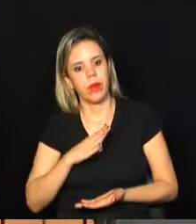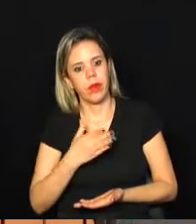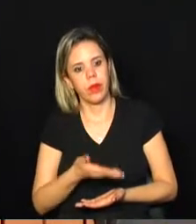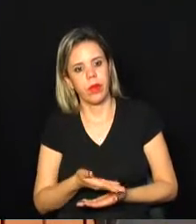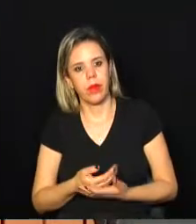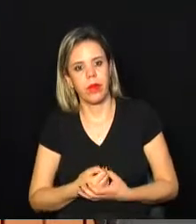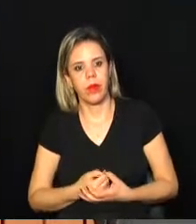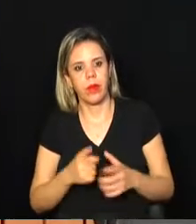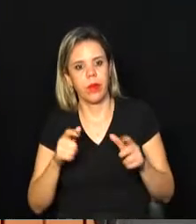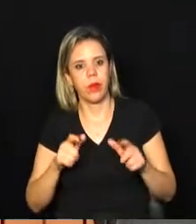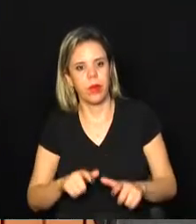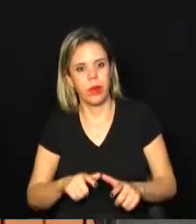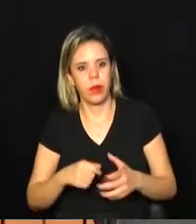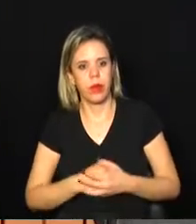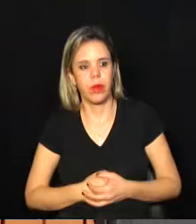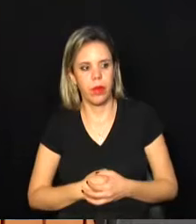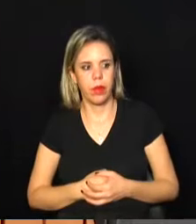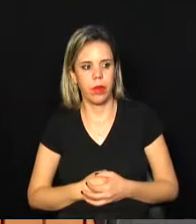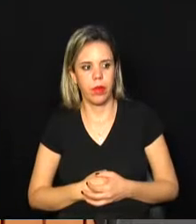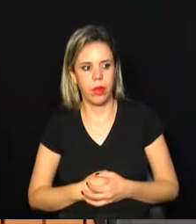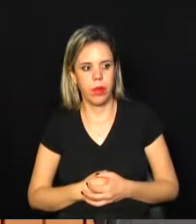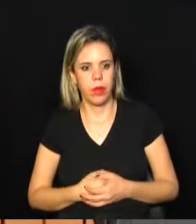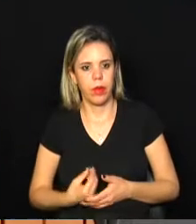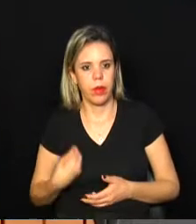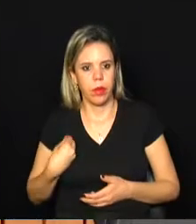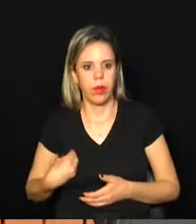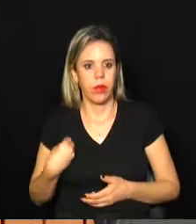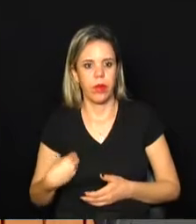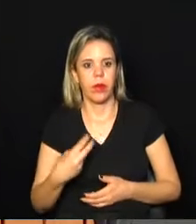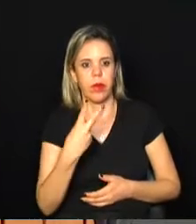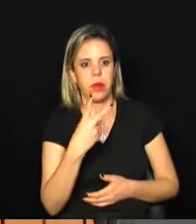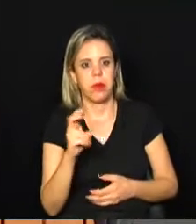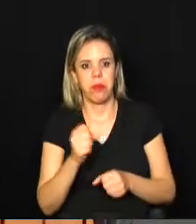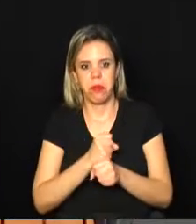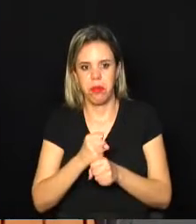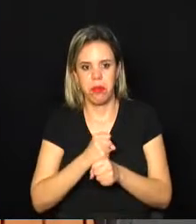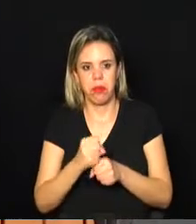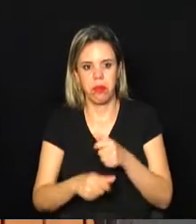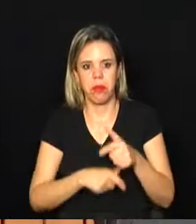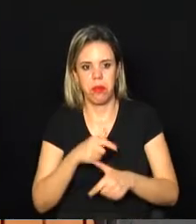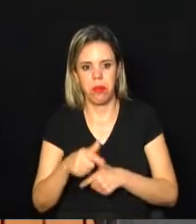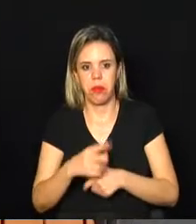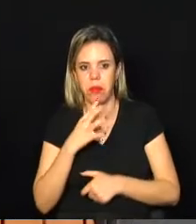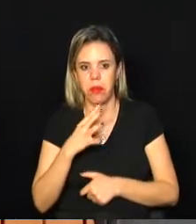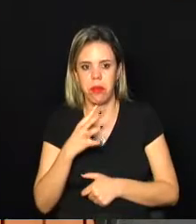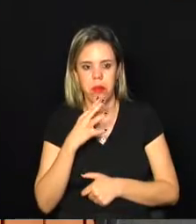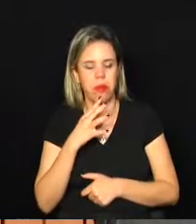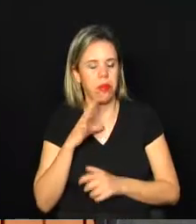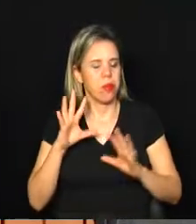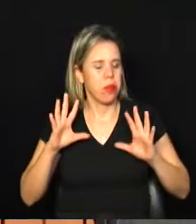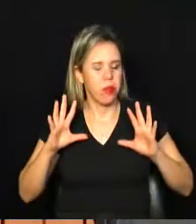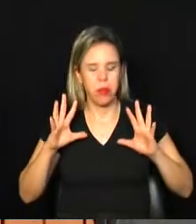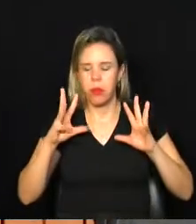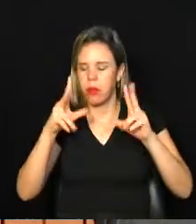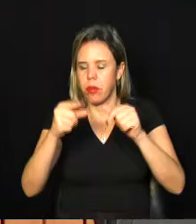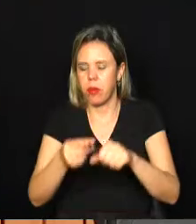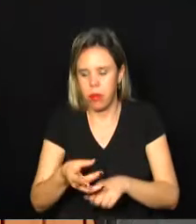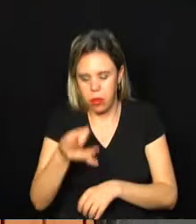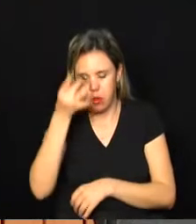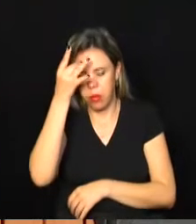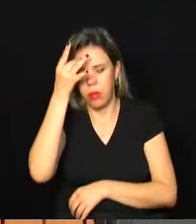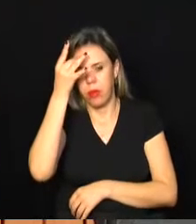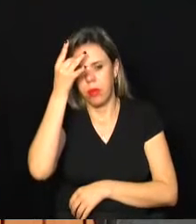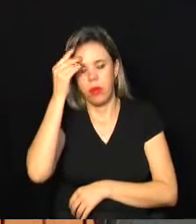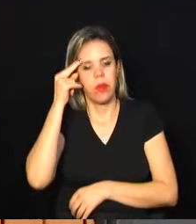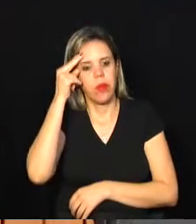é o local onde eu estou ali há 25 anos conheço como a palma da minha mão ali e